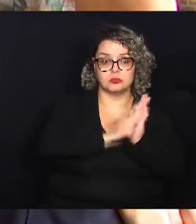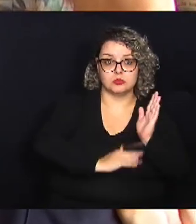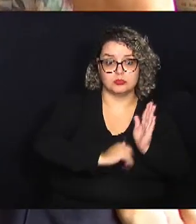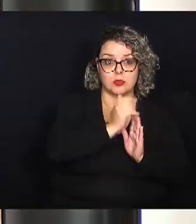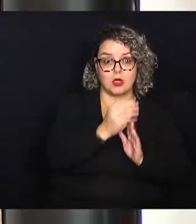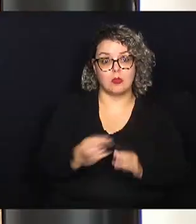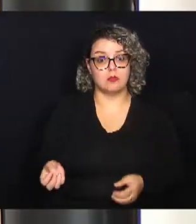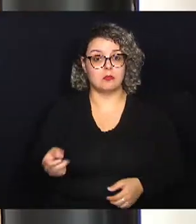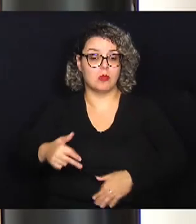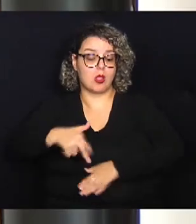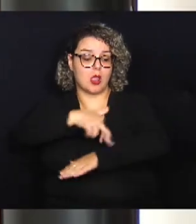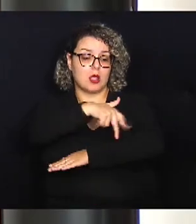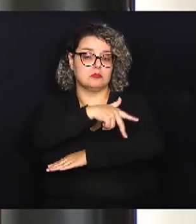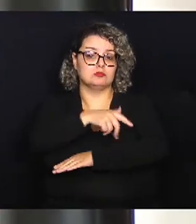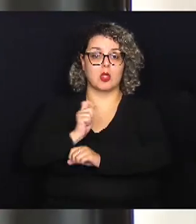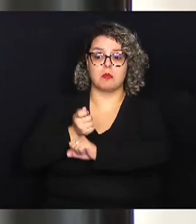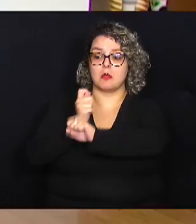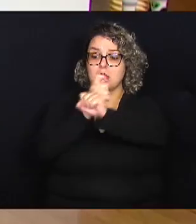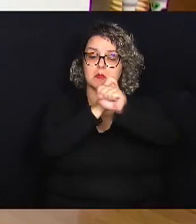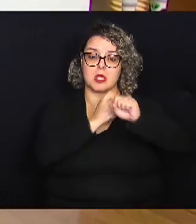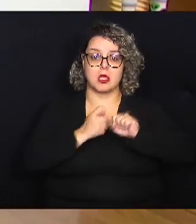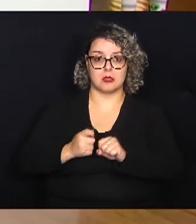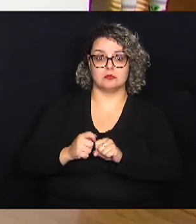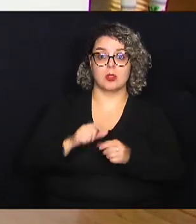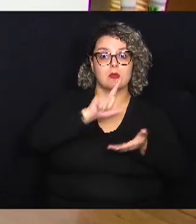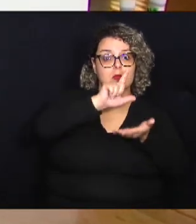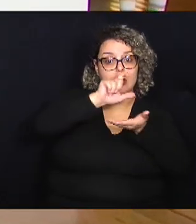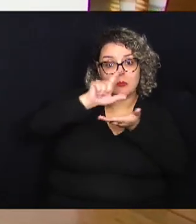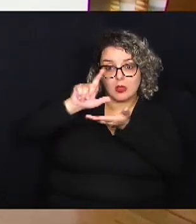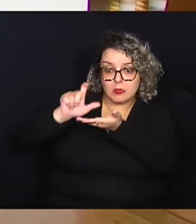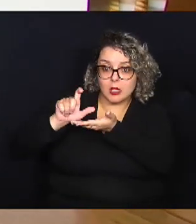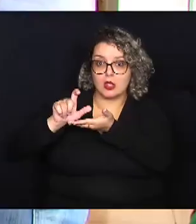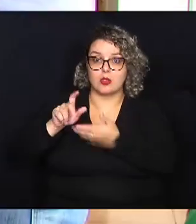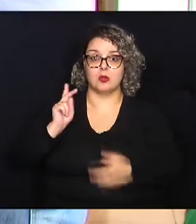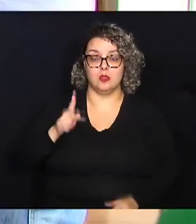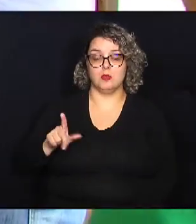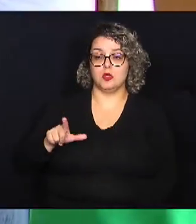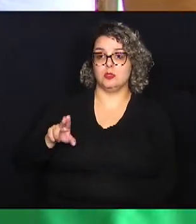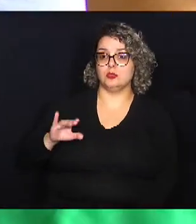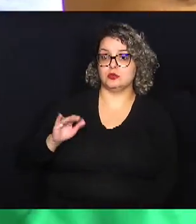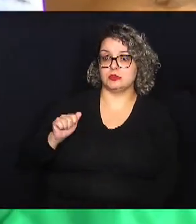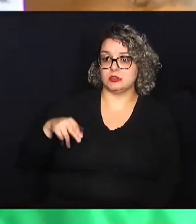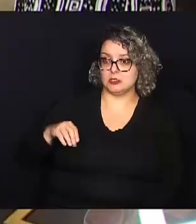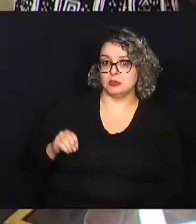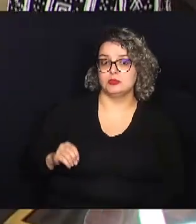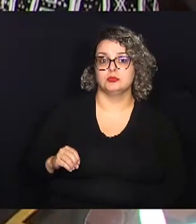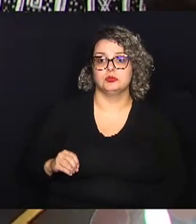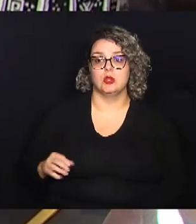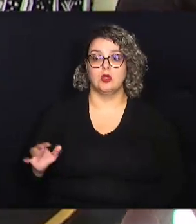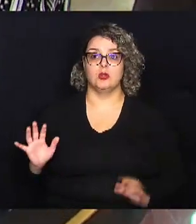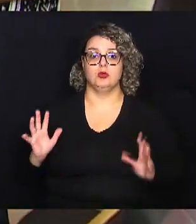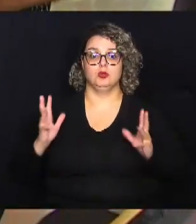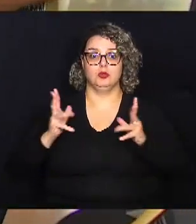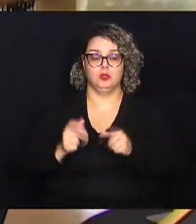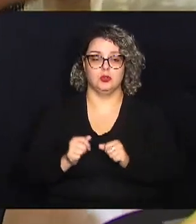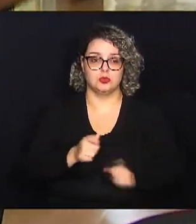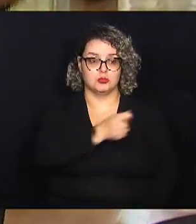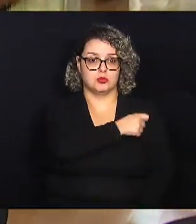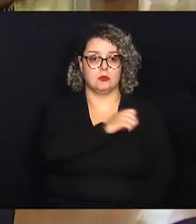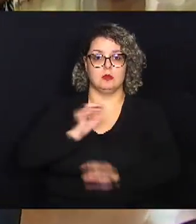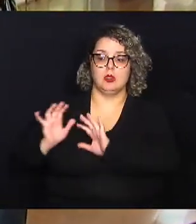moda, esculturas, fotografias. O professor Luciano trouxe os alunos que